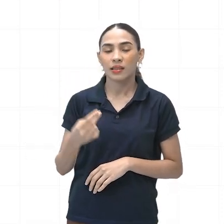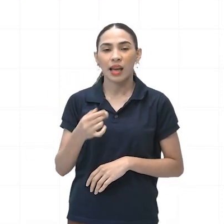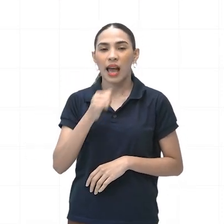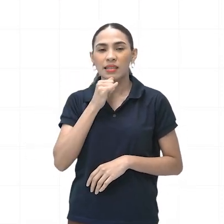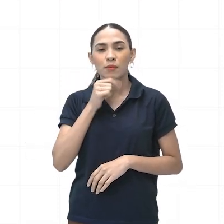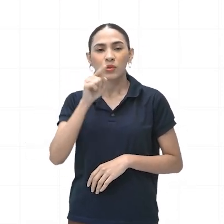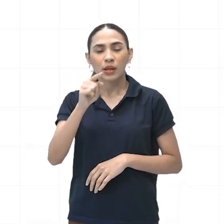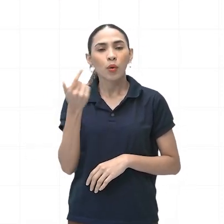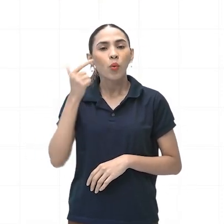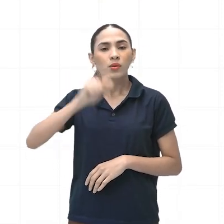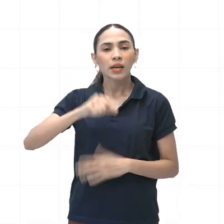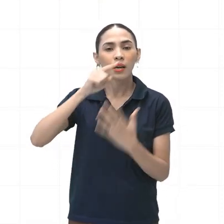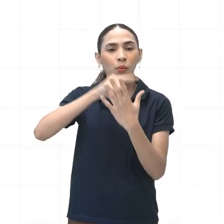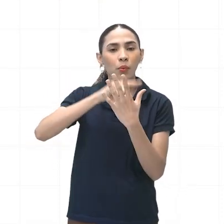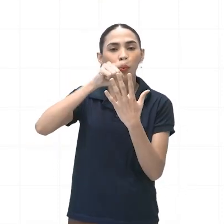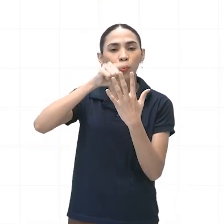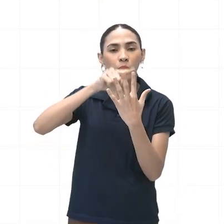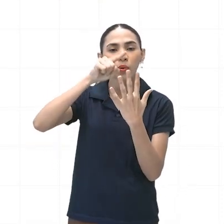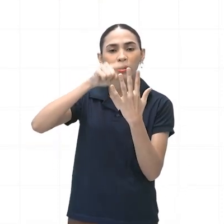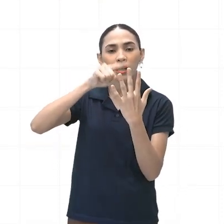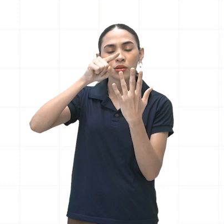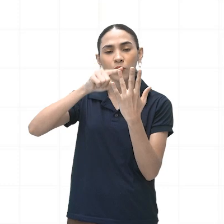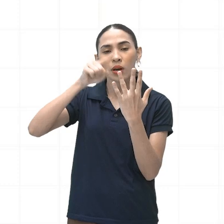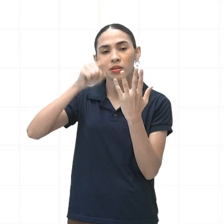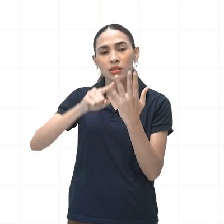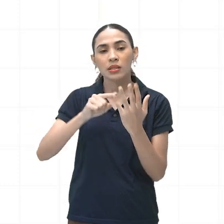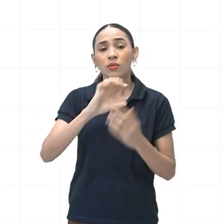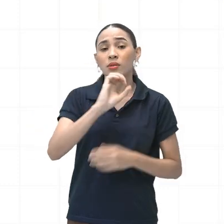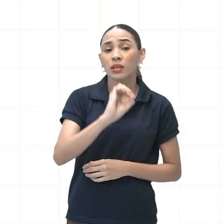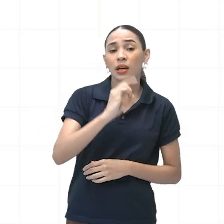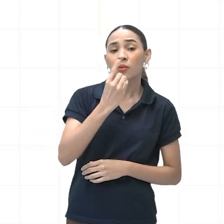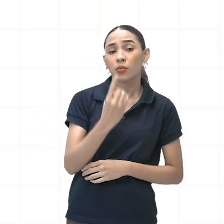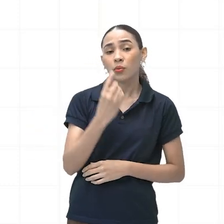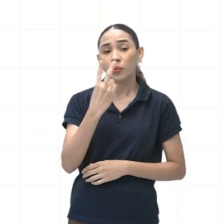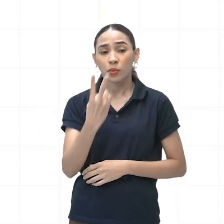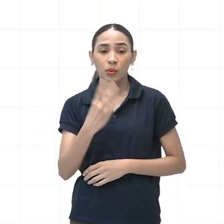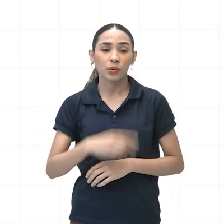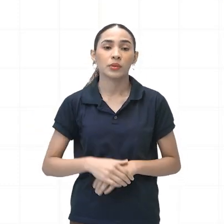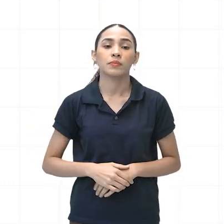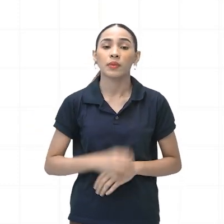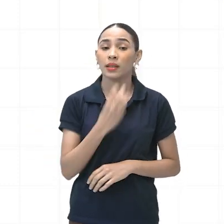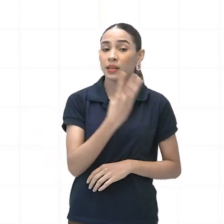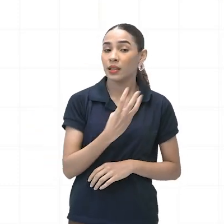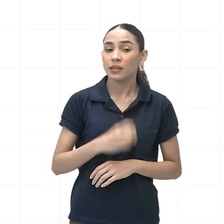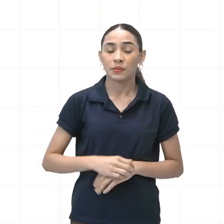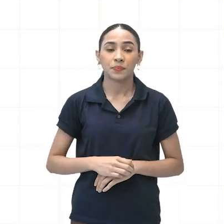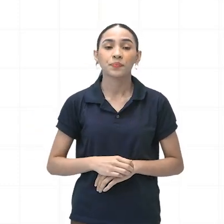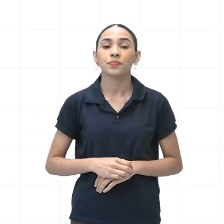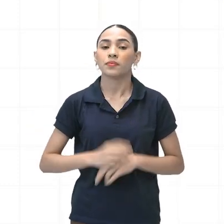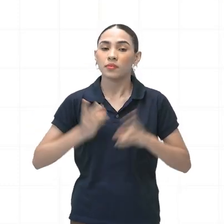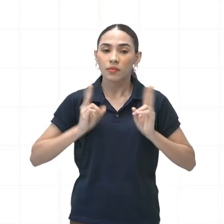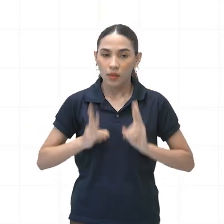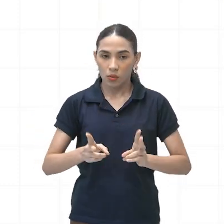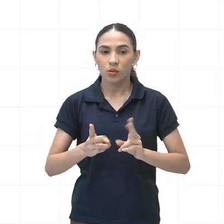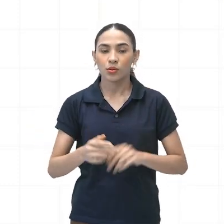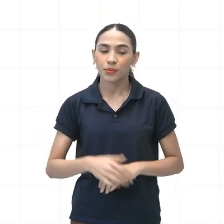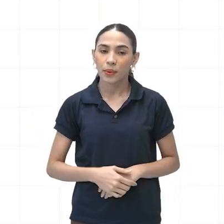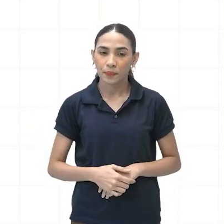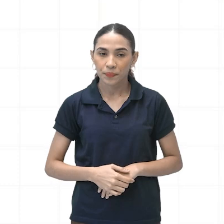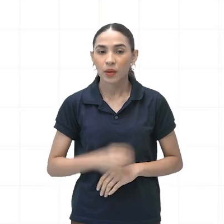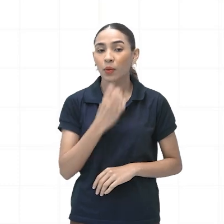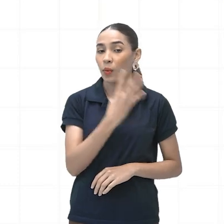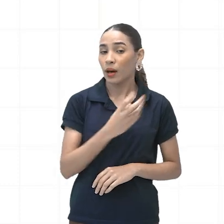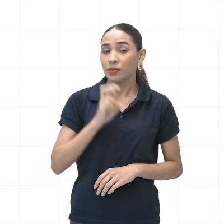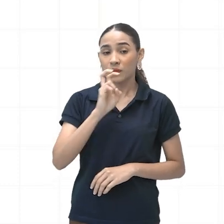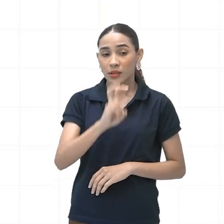de contagem, né? O 1, o 0, o 1, o 2, o 3, e assim ele vai, né?